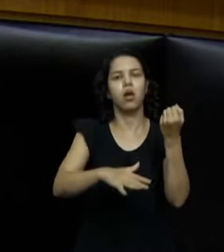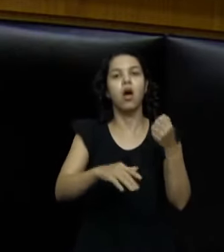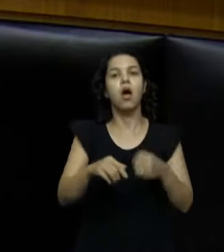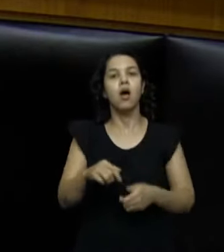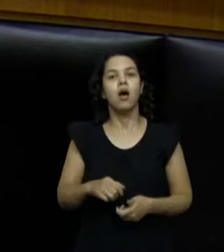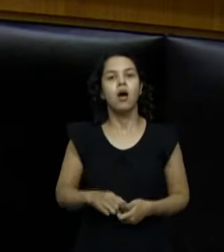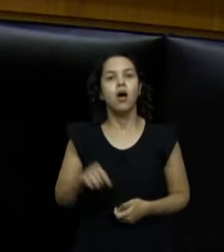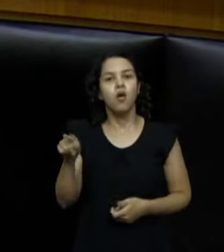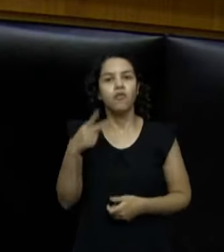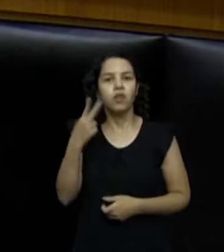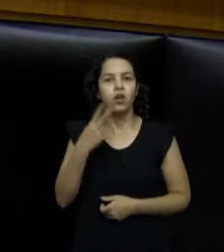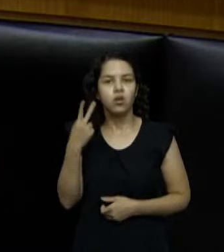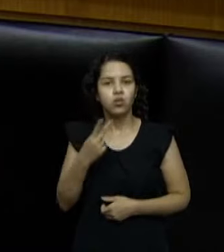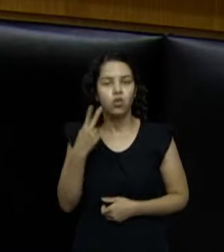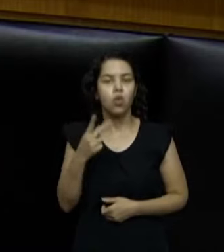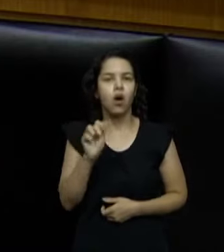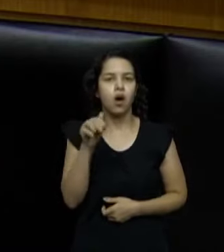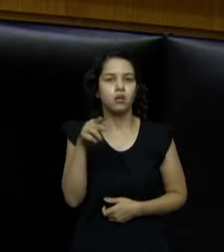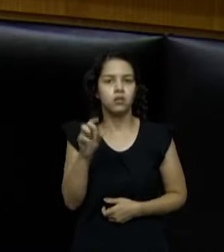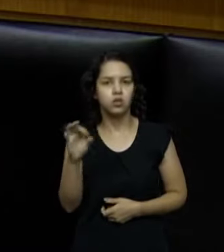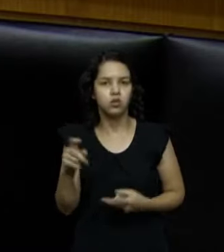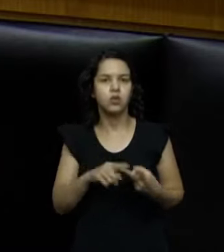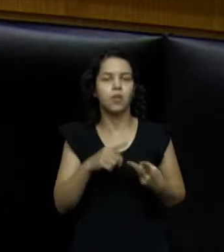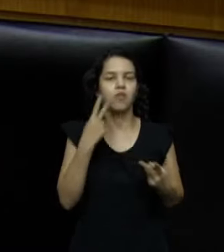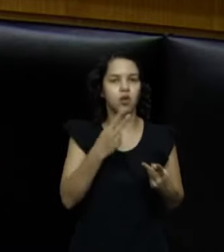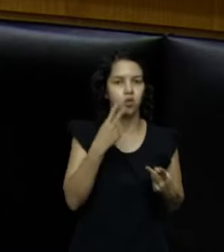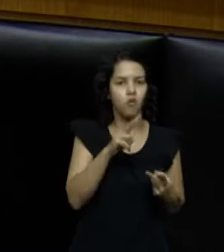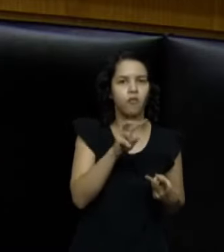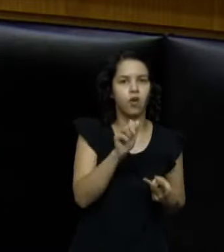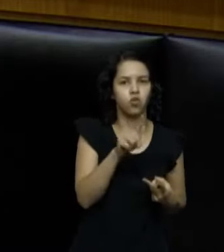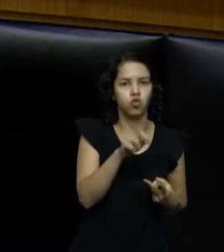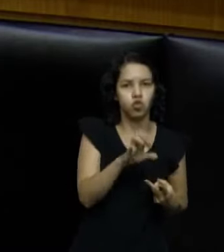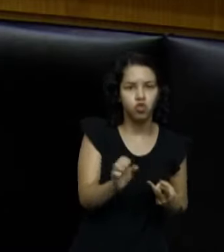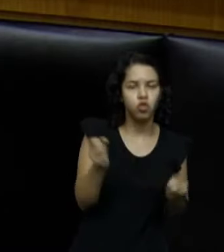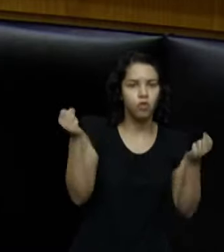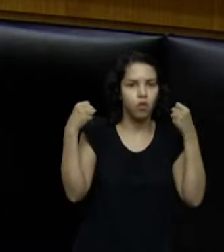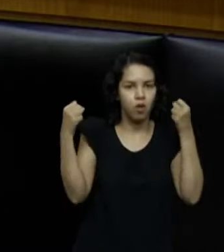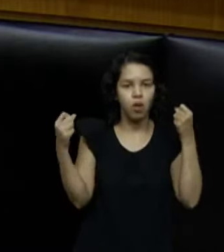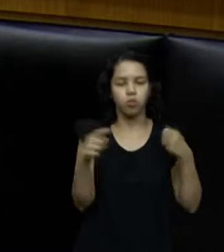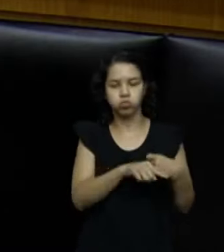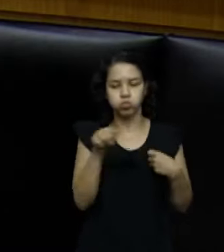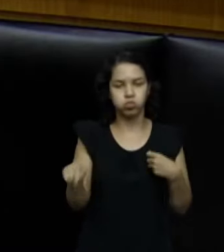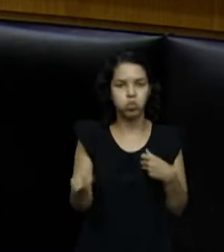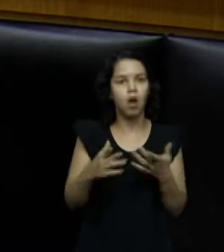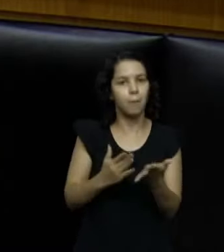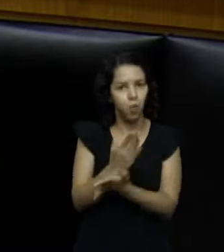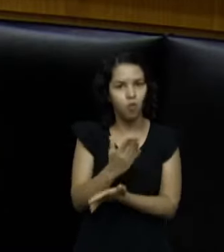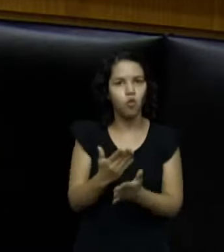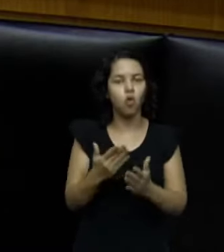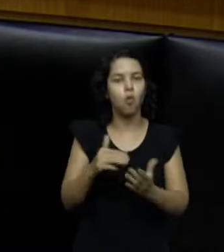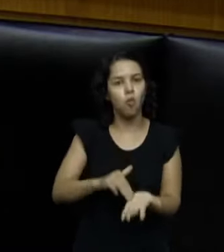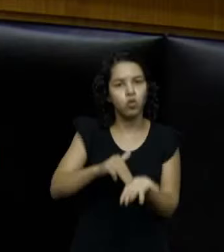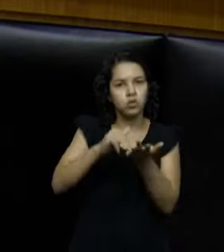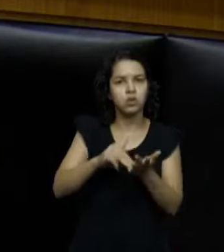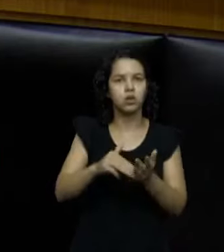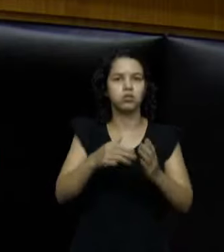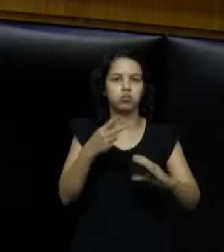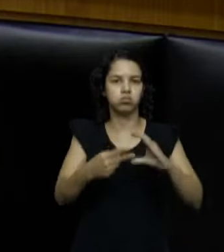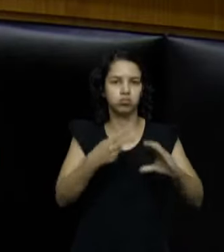de Guatambu, quanto o vereador Valdir Carvalho, em Chapecó, aprovaram moções nas câmaras de vereadores para